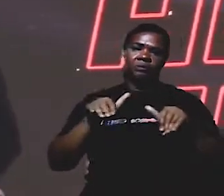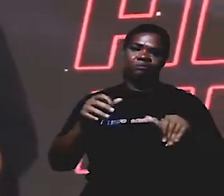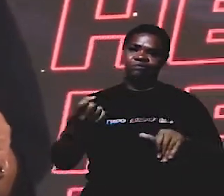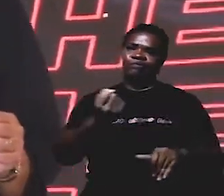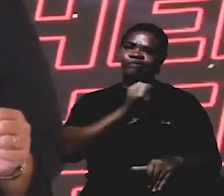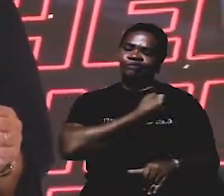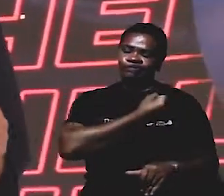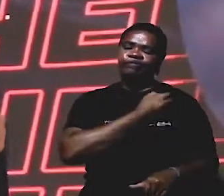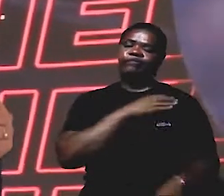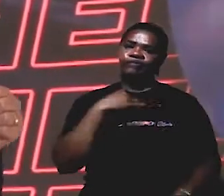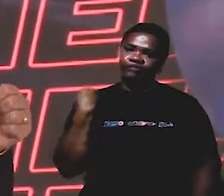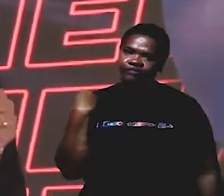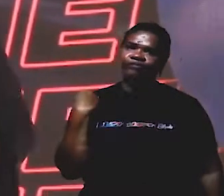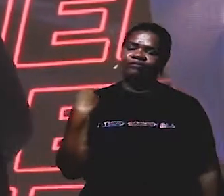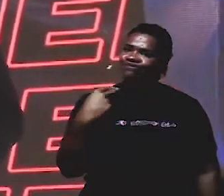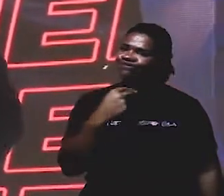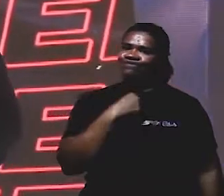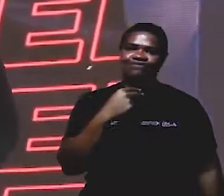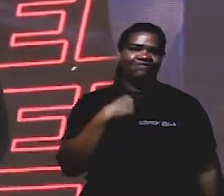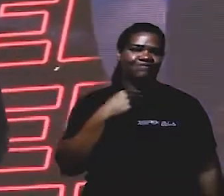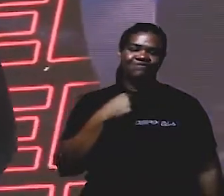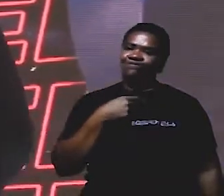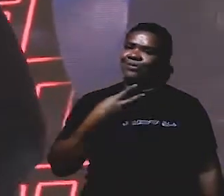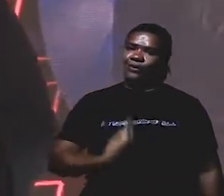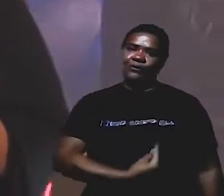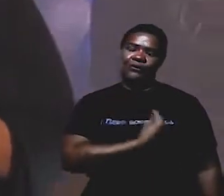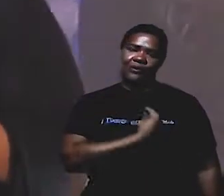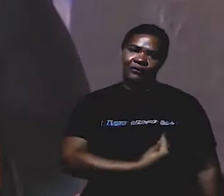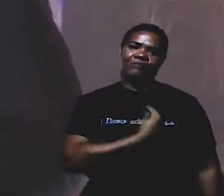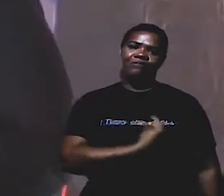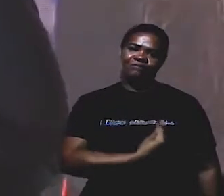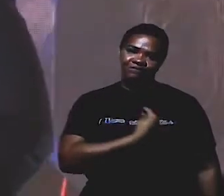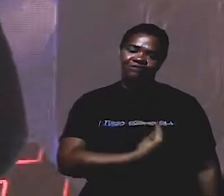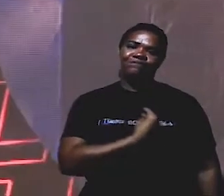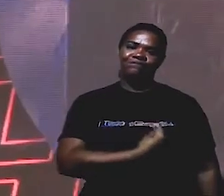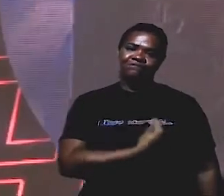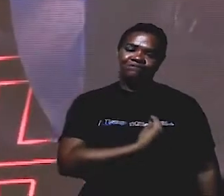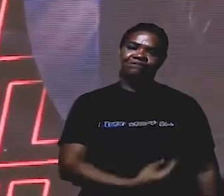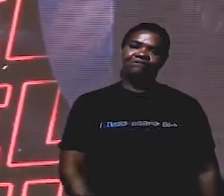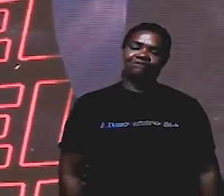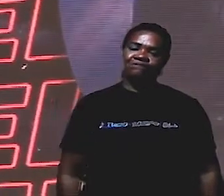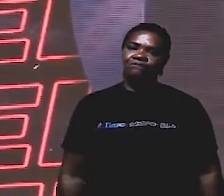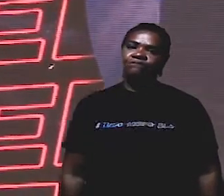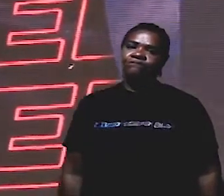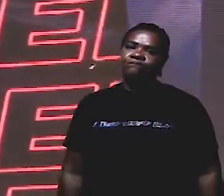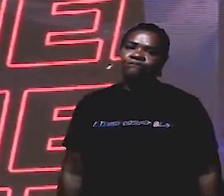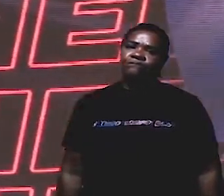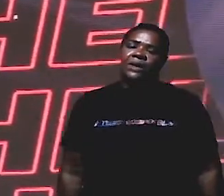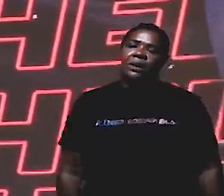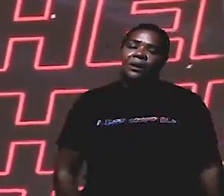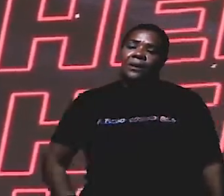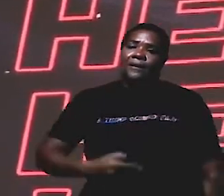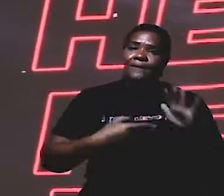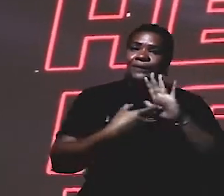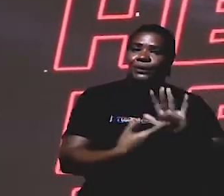Morreu. Não podia continuar vivo. Era uma ameaça. Era um sintoma